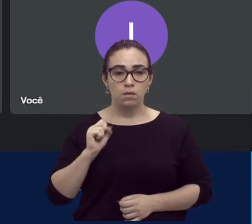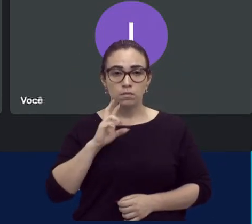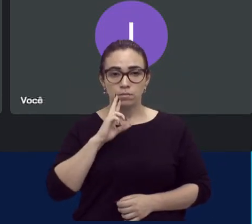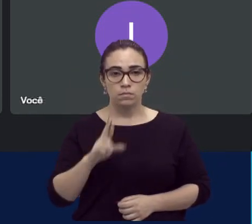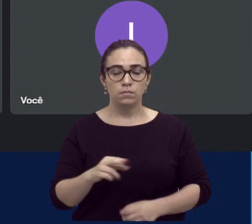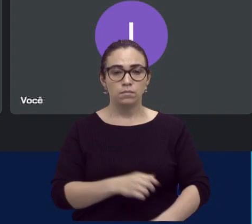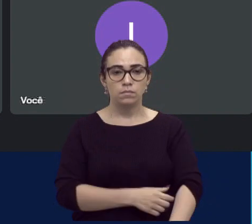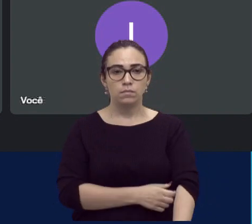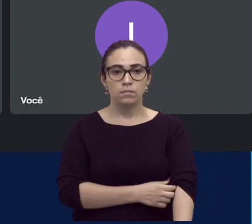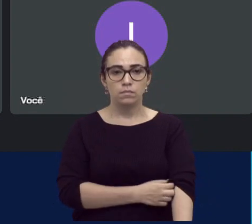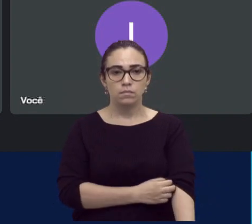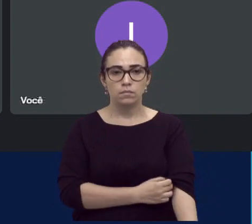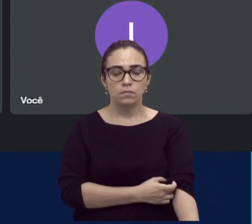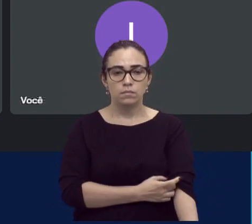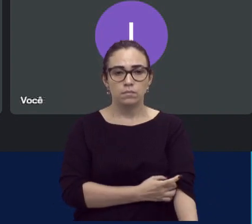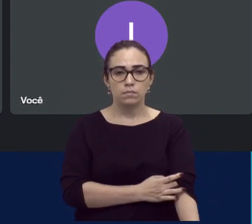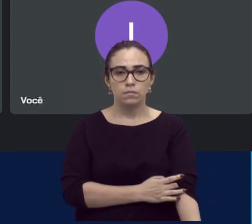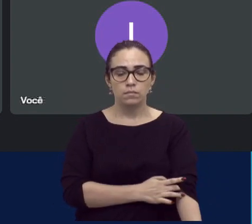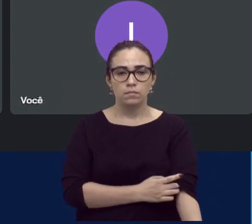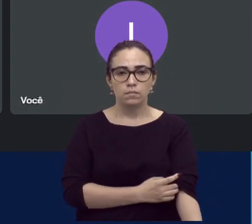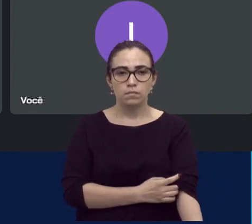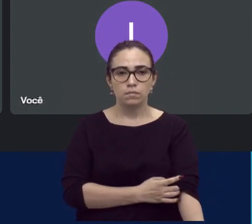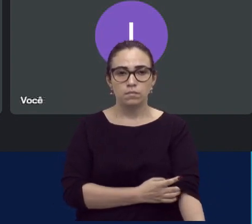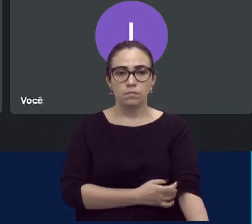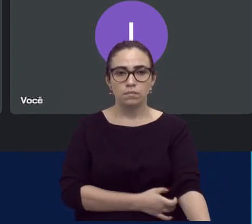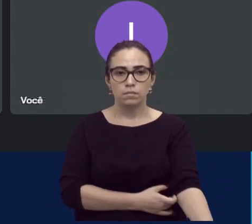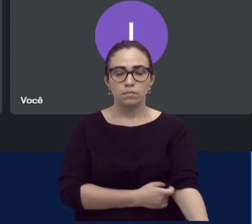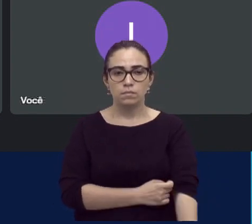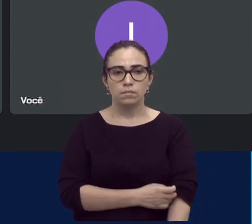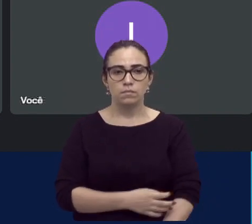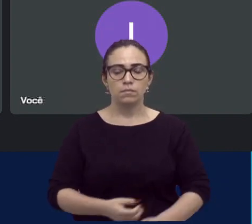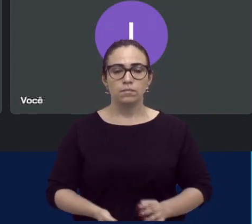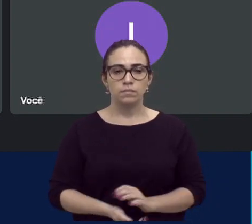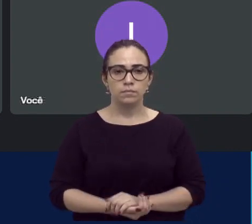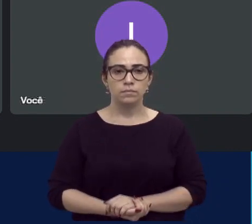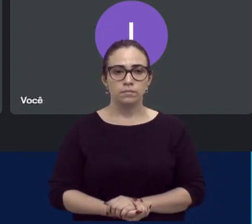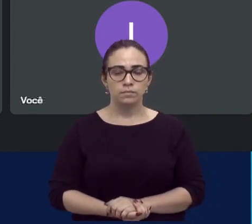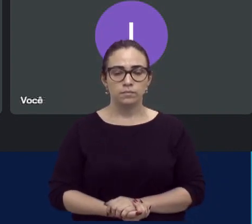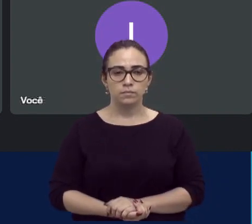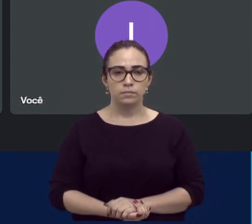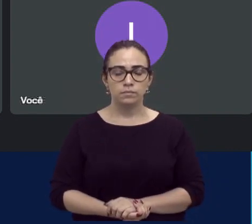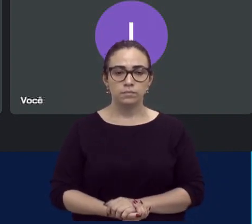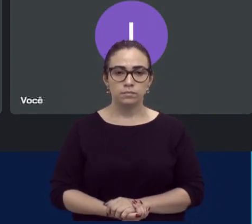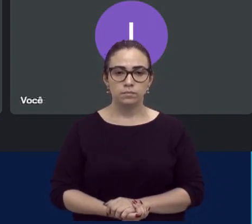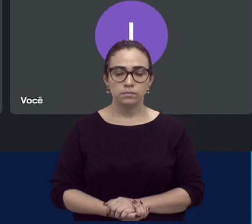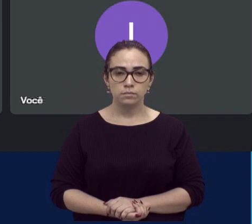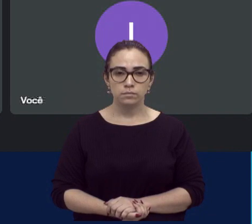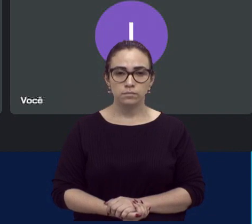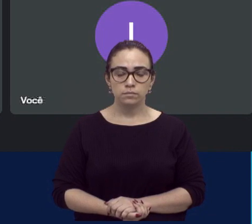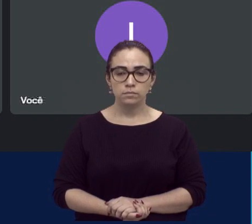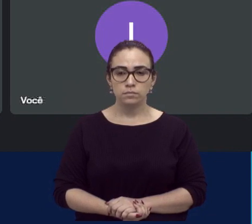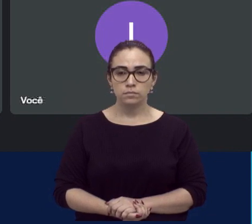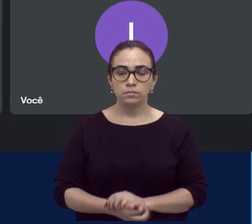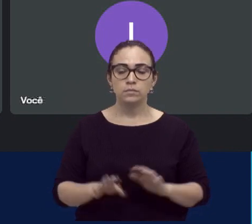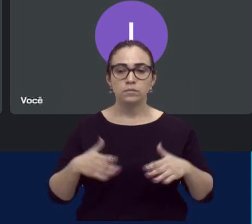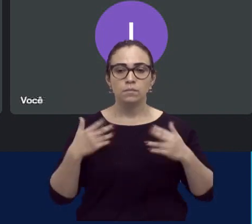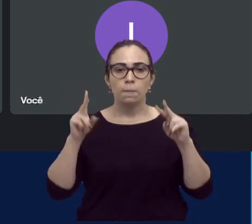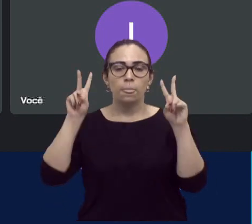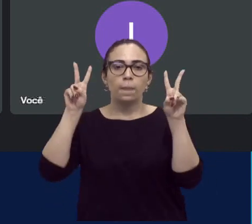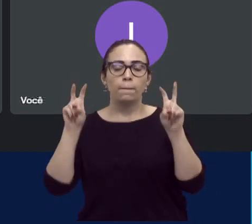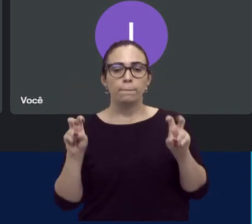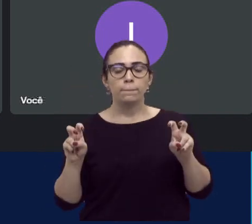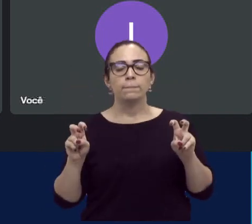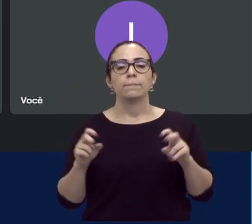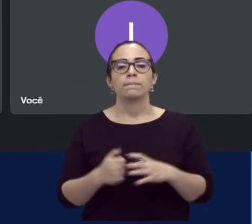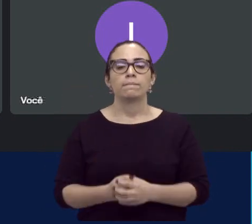certo? Tá tranquilo? Tá. Tá ótimo. Então, pronto. Então, eu estava só comentando sobre a questão do Let Me. Aí